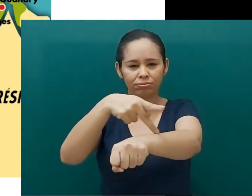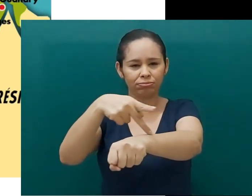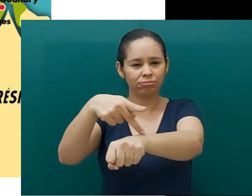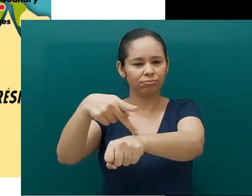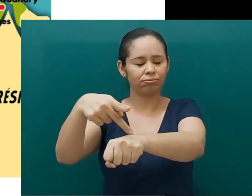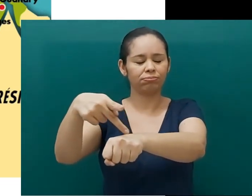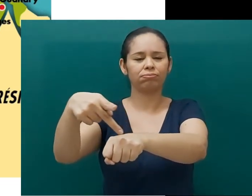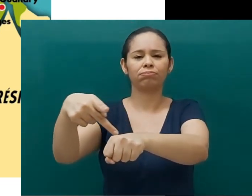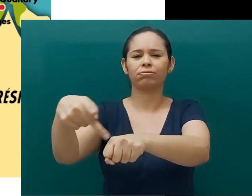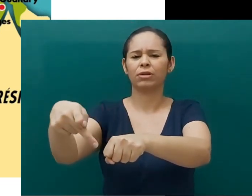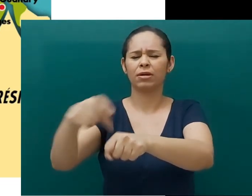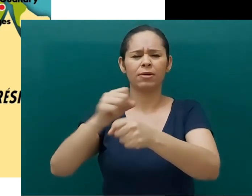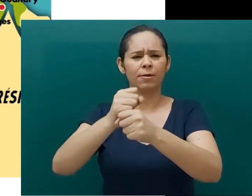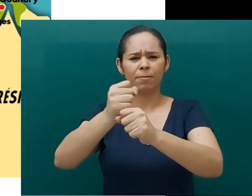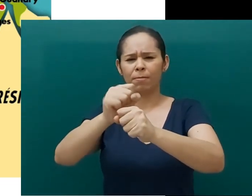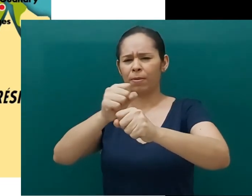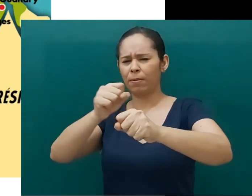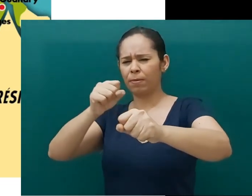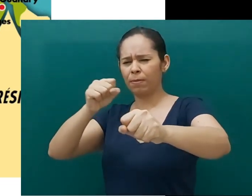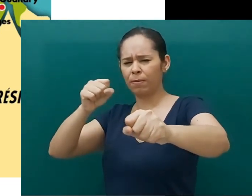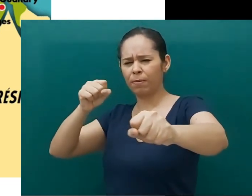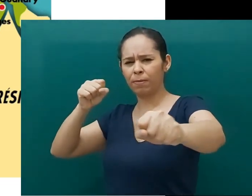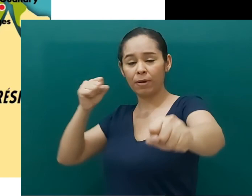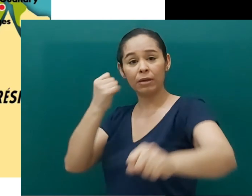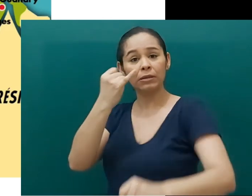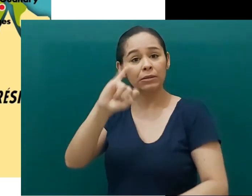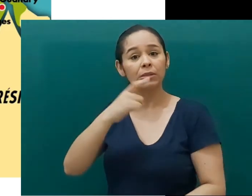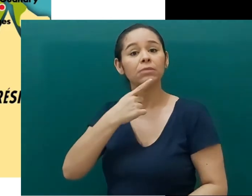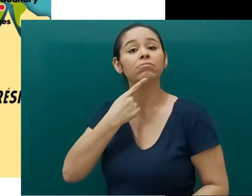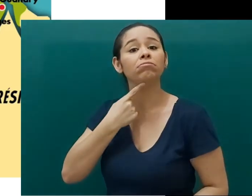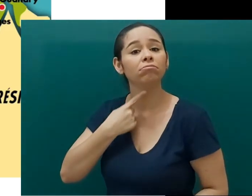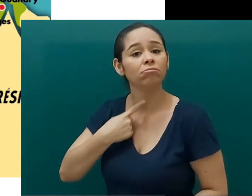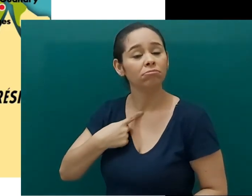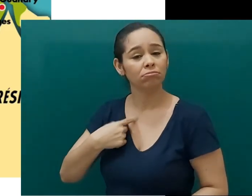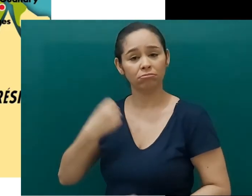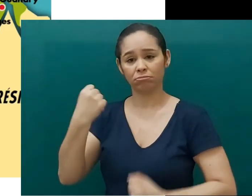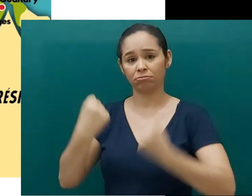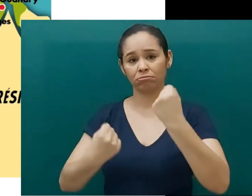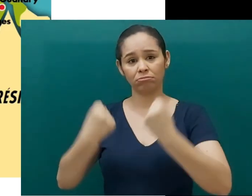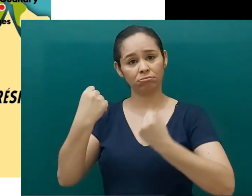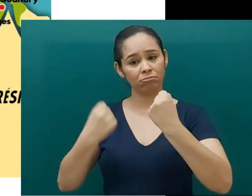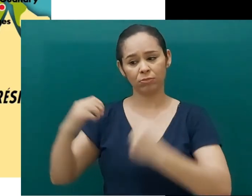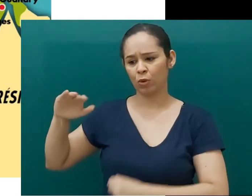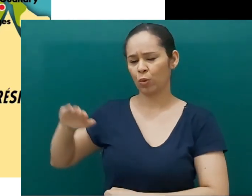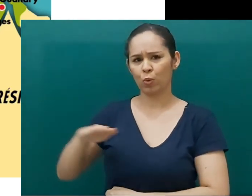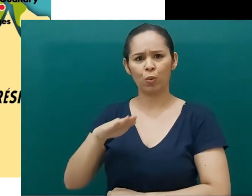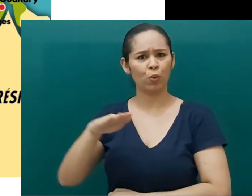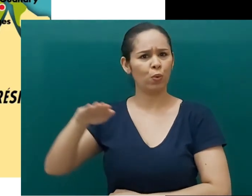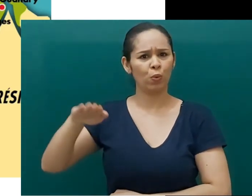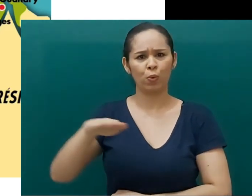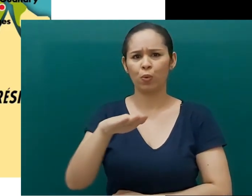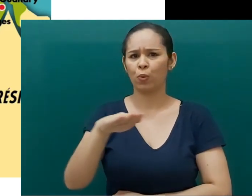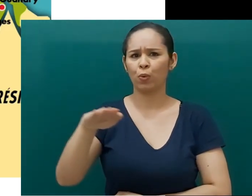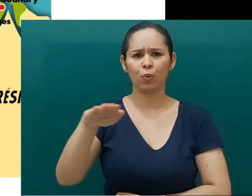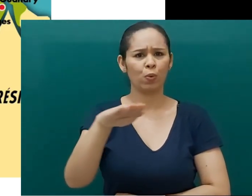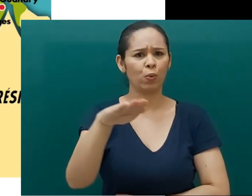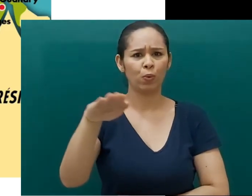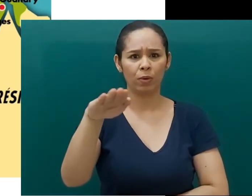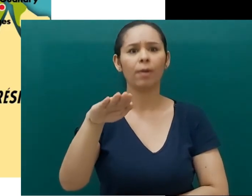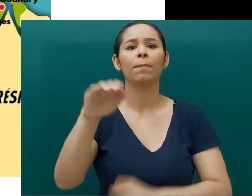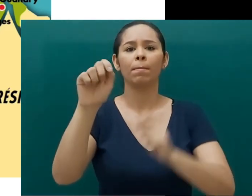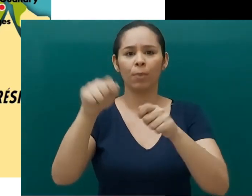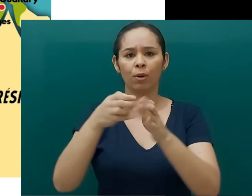uma estrada bem grande que, se você quiser sair do Brasil e ir para o Suriname, você pega essa estrada